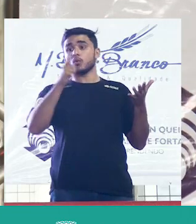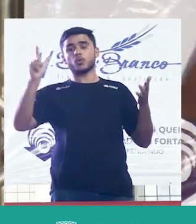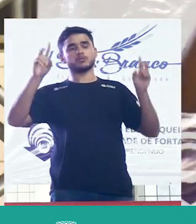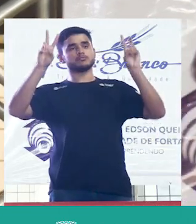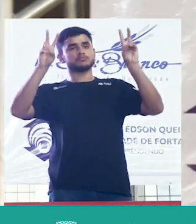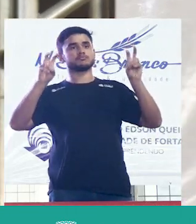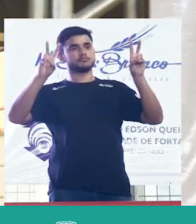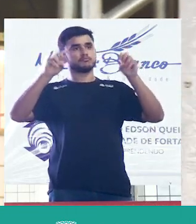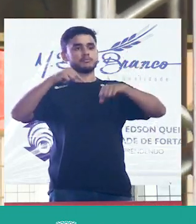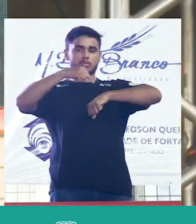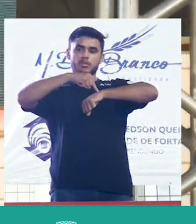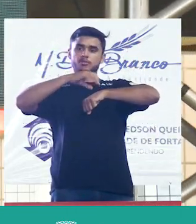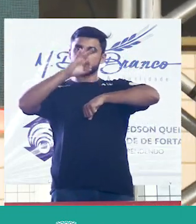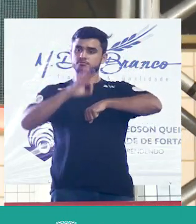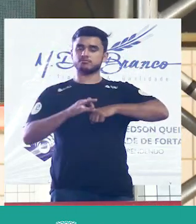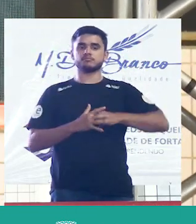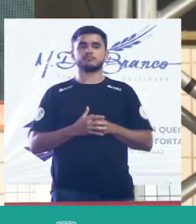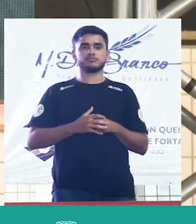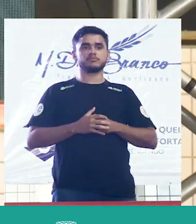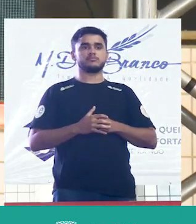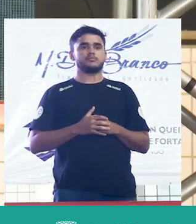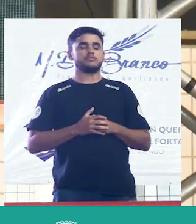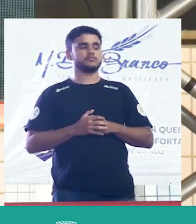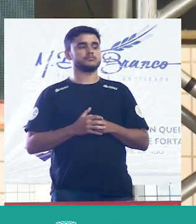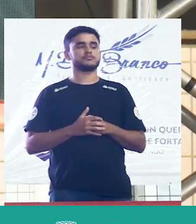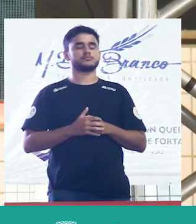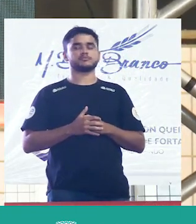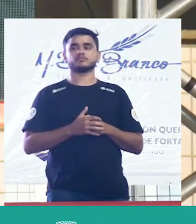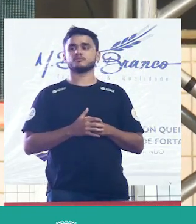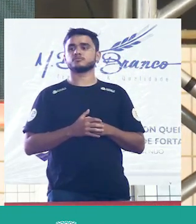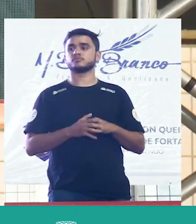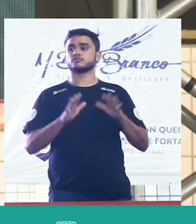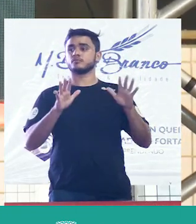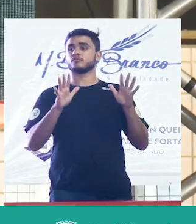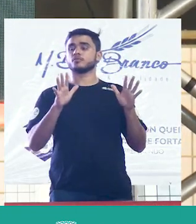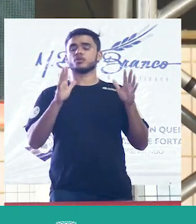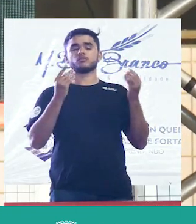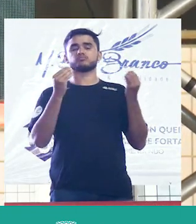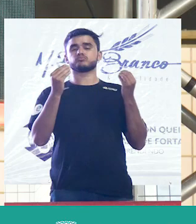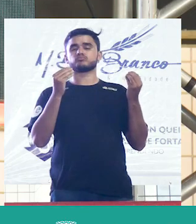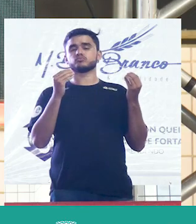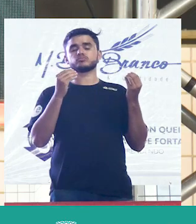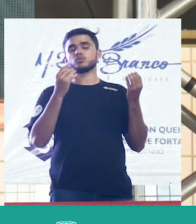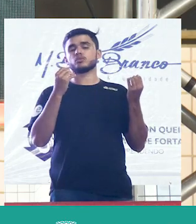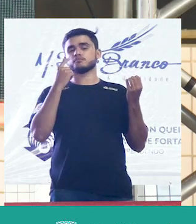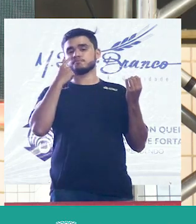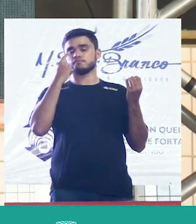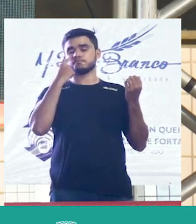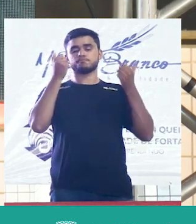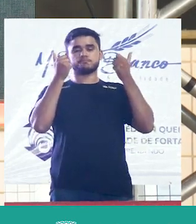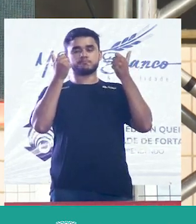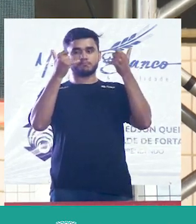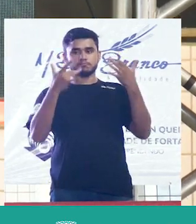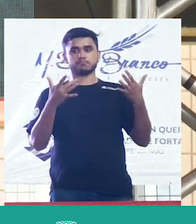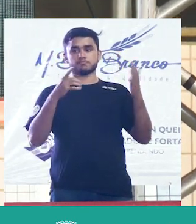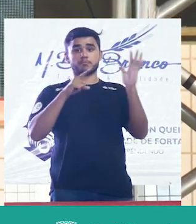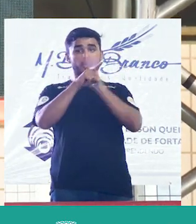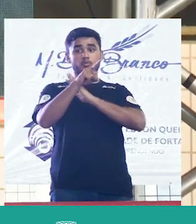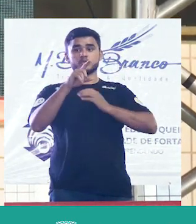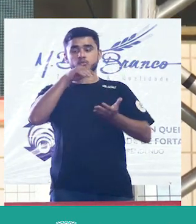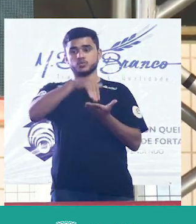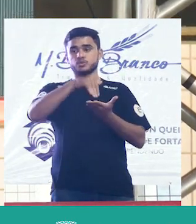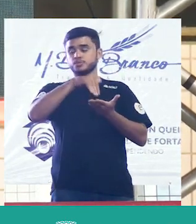de outro importante, eu vou passar logo para outro caso, que é o último caso. É a nossa última questão de